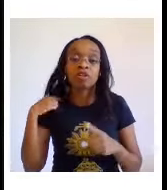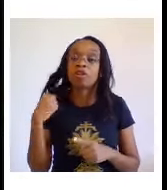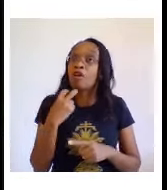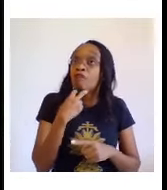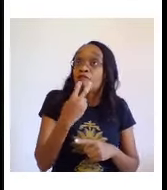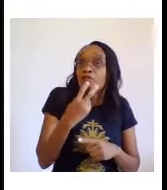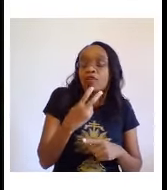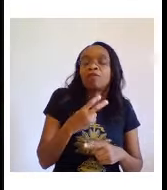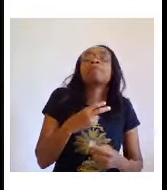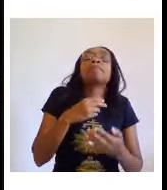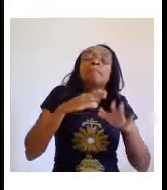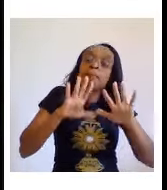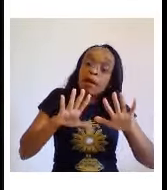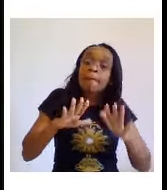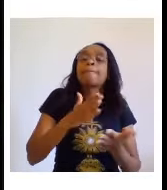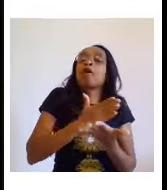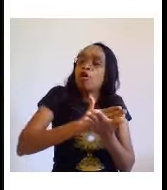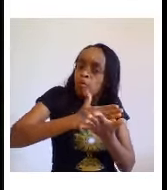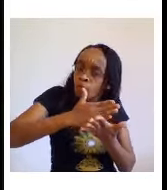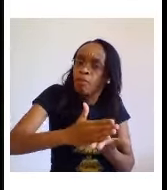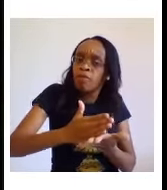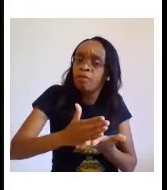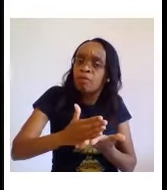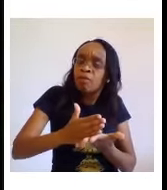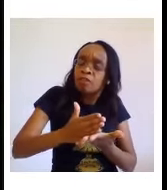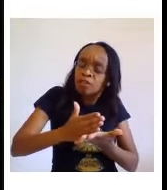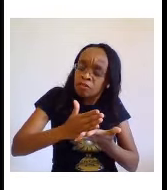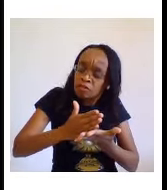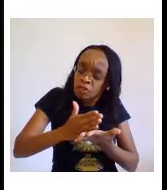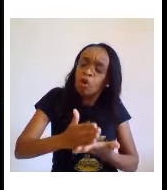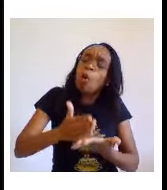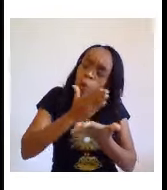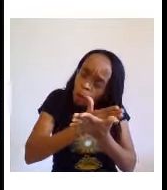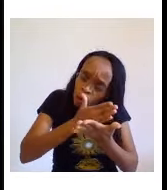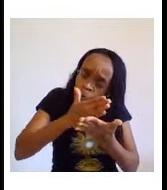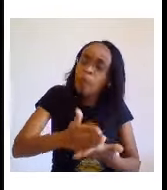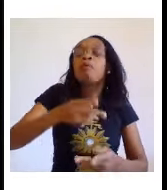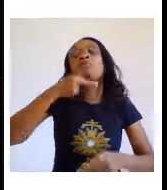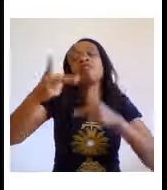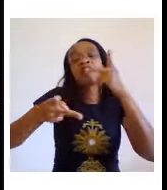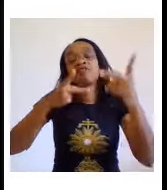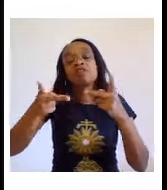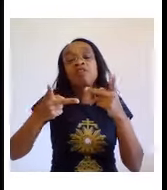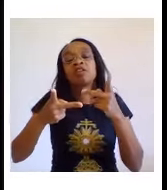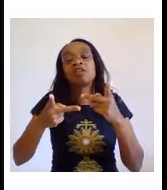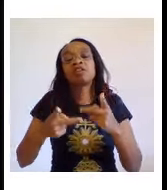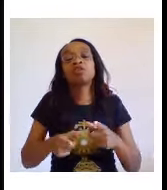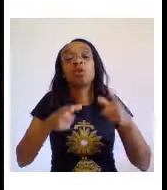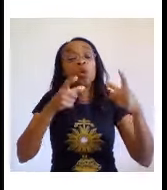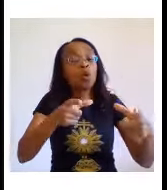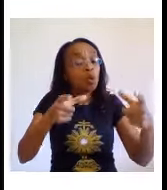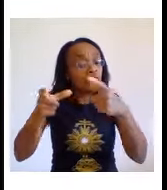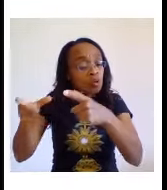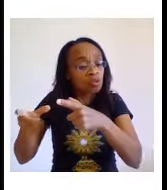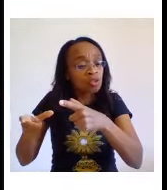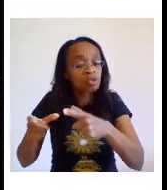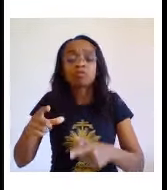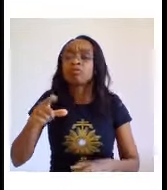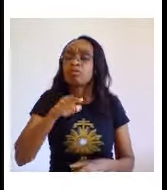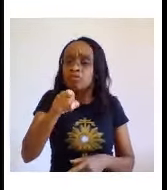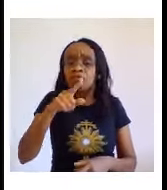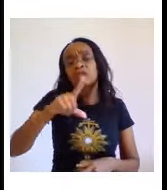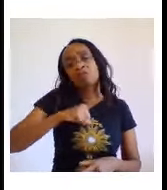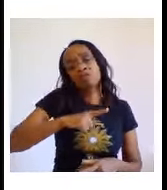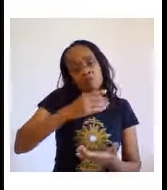a voz tremendo, mas comece, né? E comece e não pare. Comece onde você está, com o que você tem.